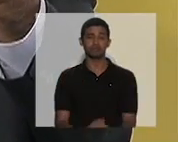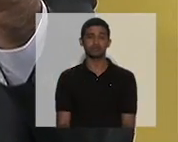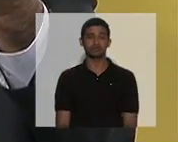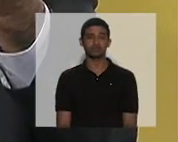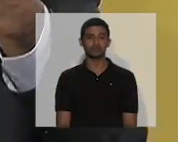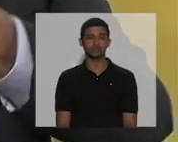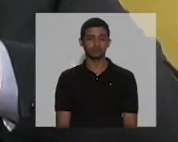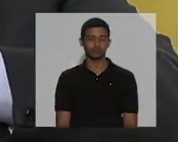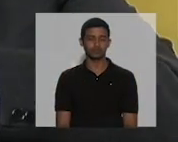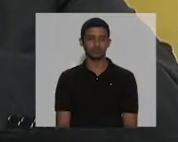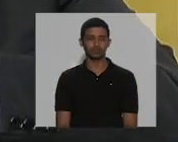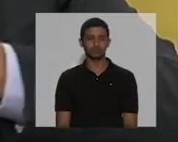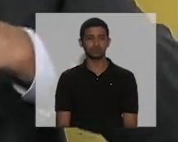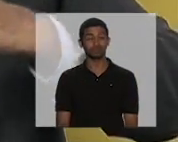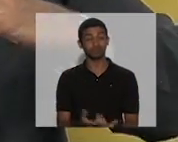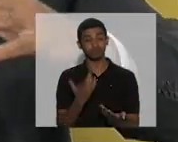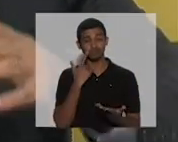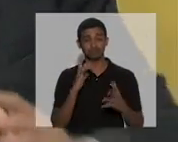dizer,